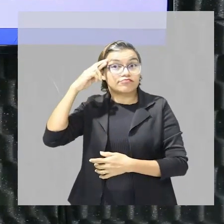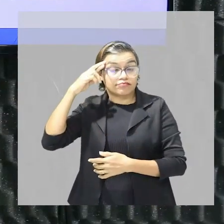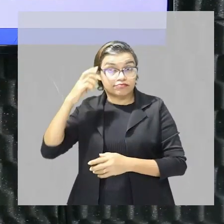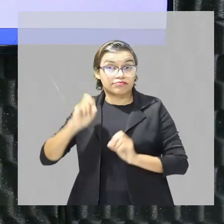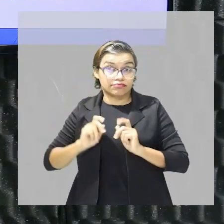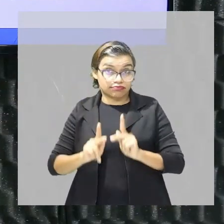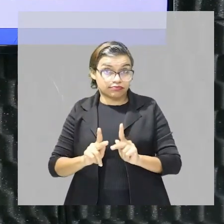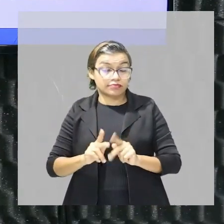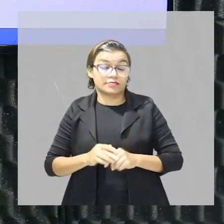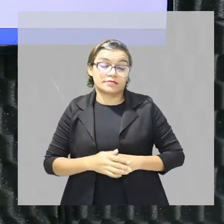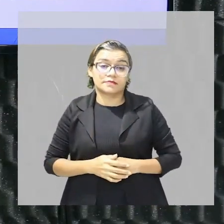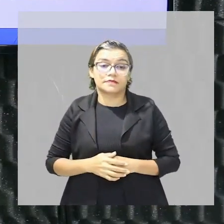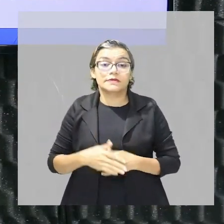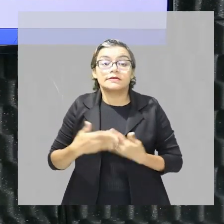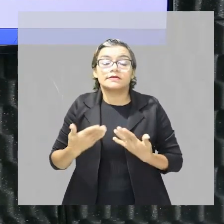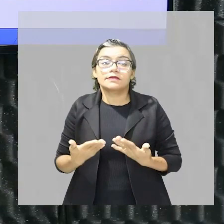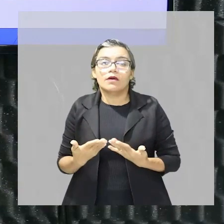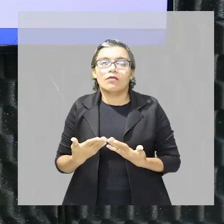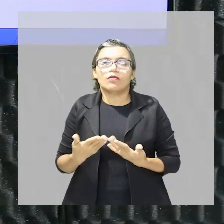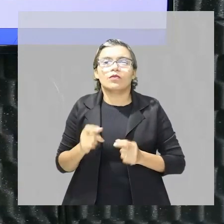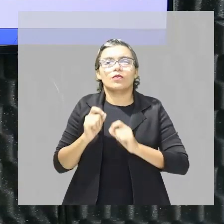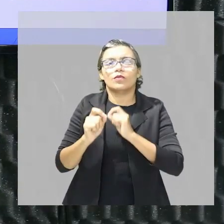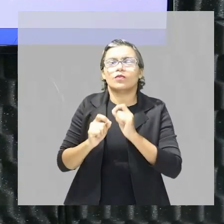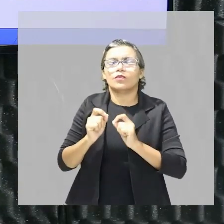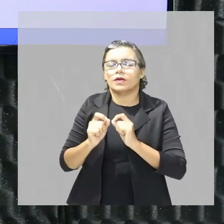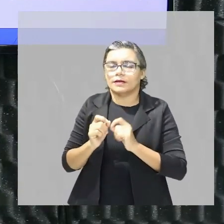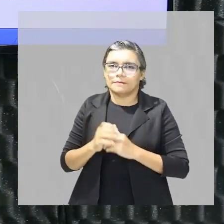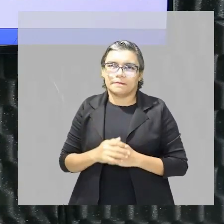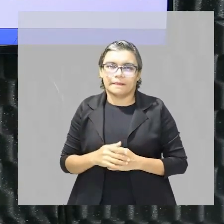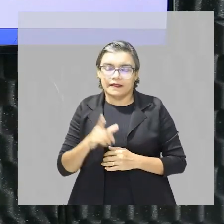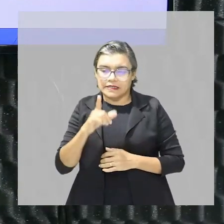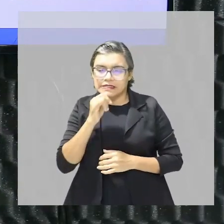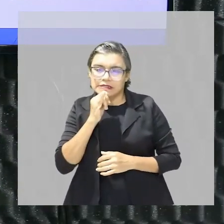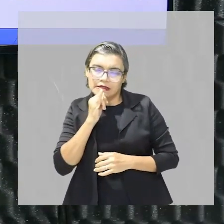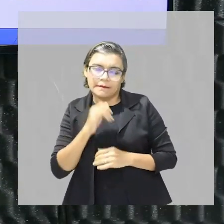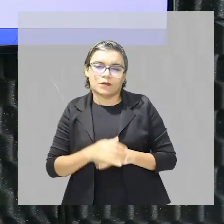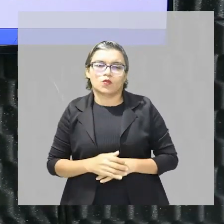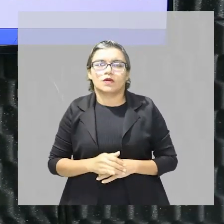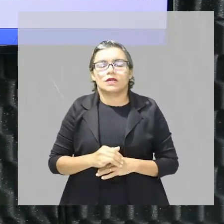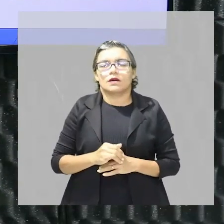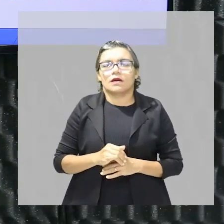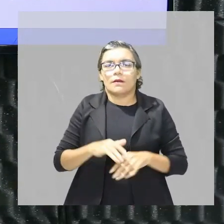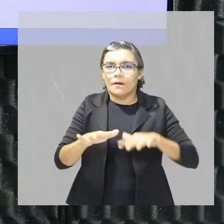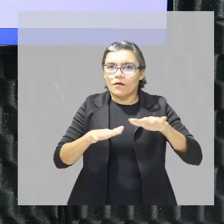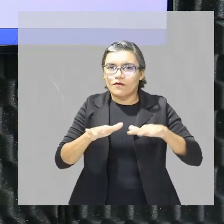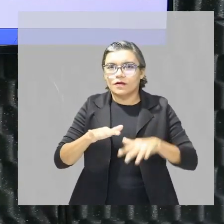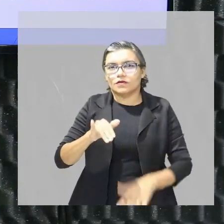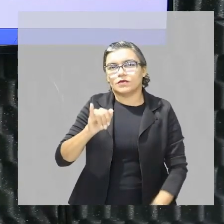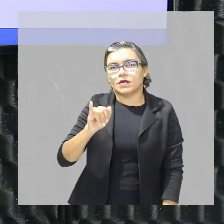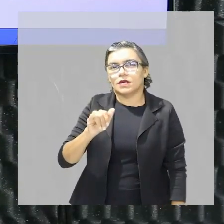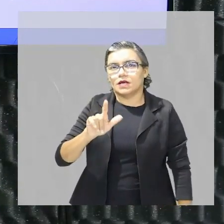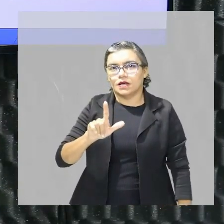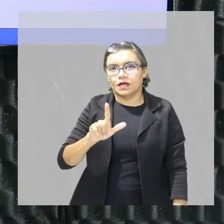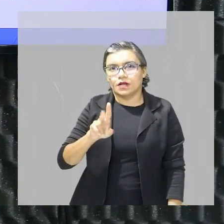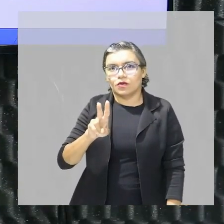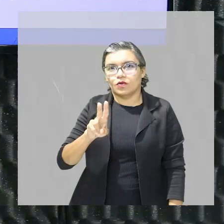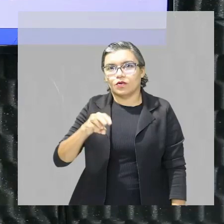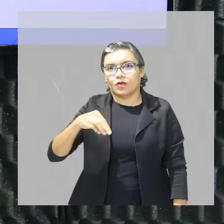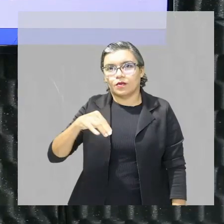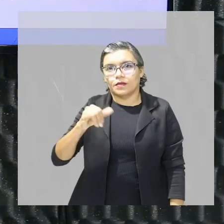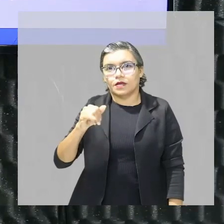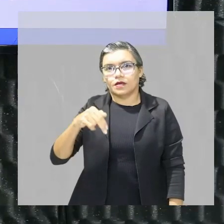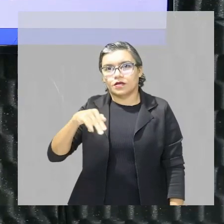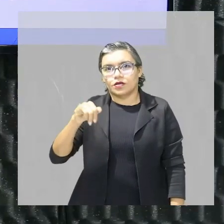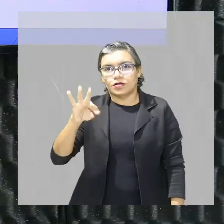então a ideia aqui por exemplo você pega o movimento iluminista Nossa razão a exigência